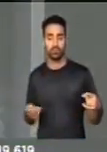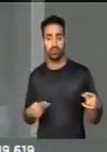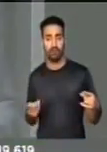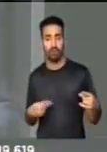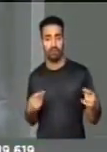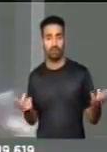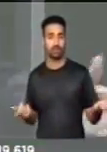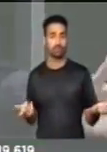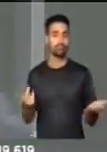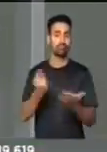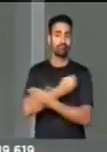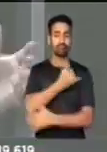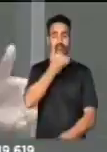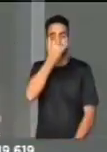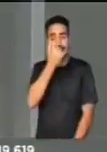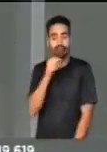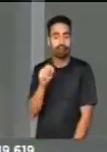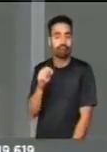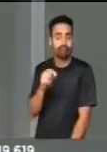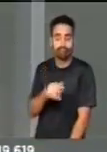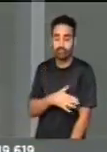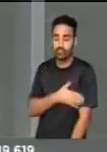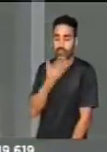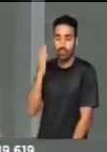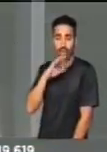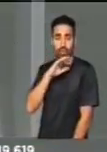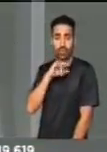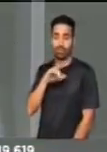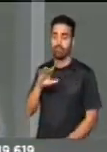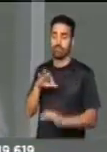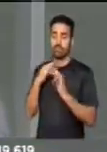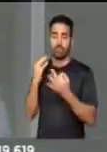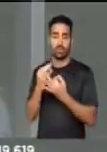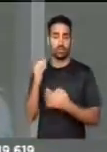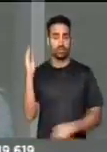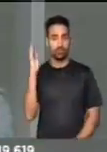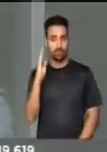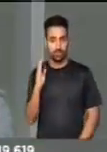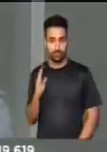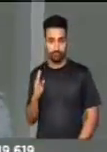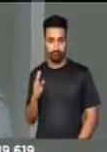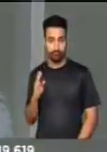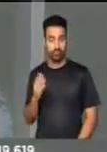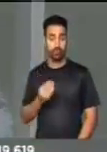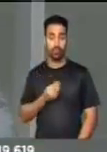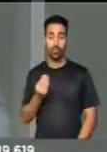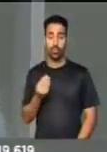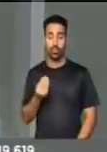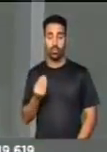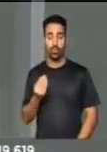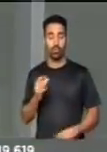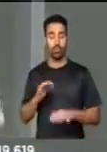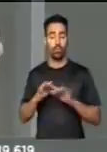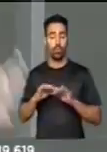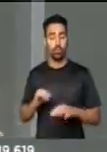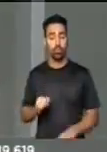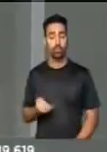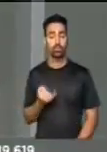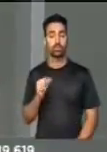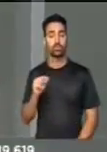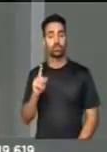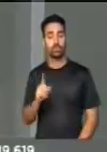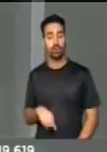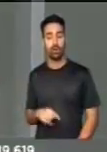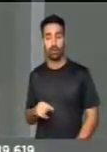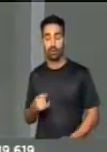está gerando esse grande constrangimento à família brasileira. E qual é a oportunidade? A oportunidade é exatamente a busca